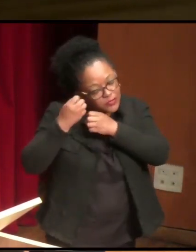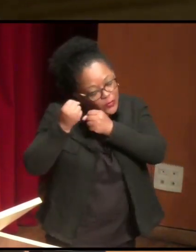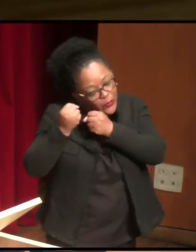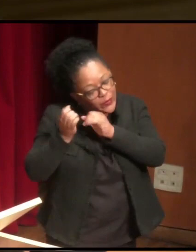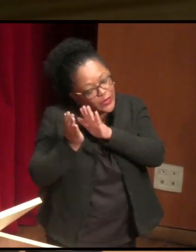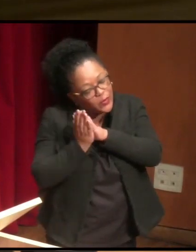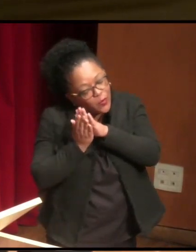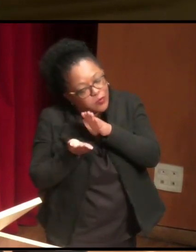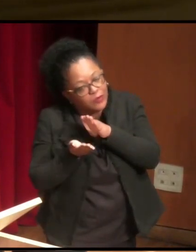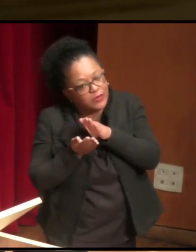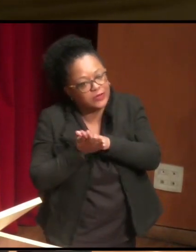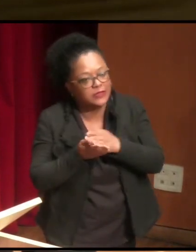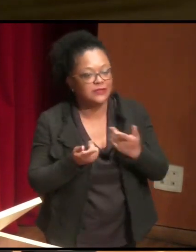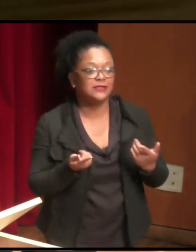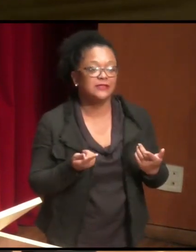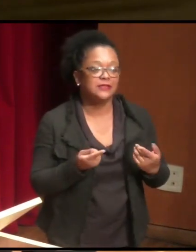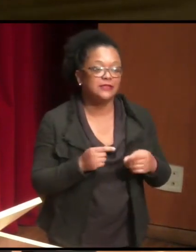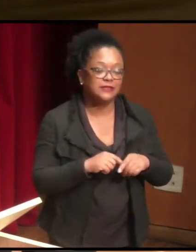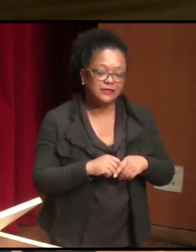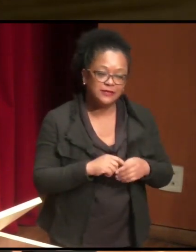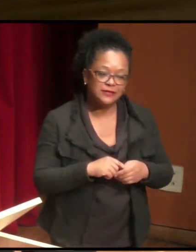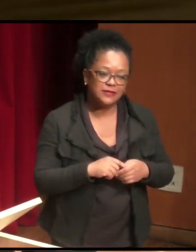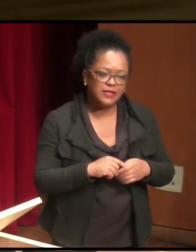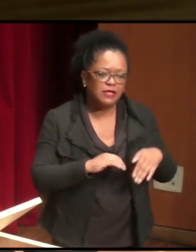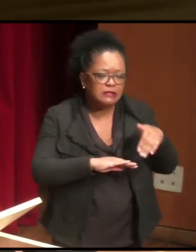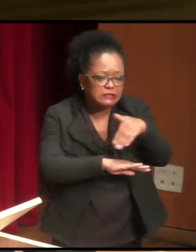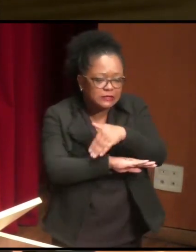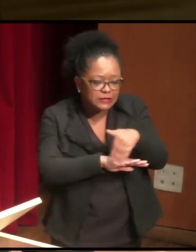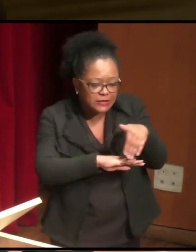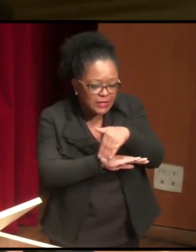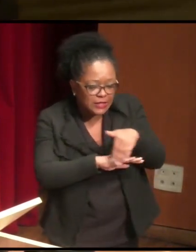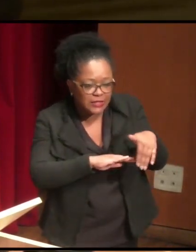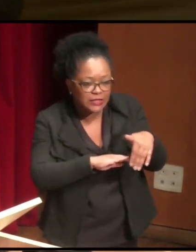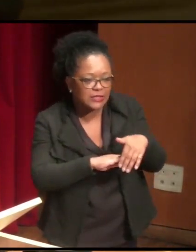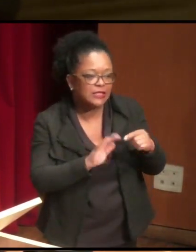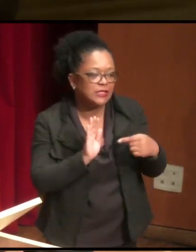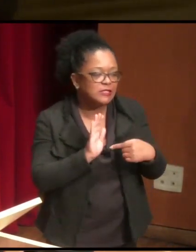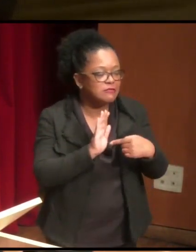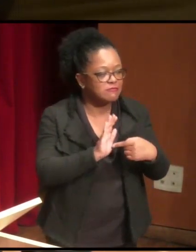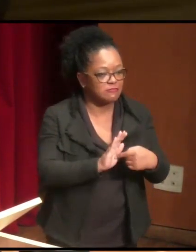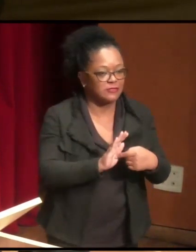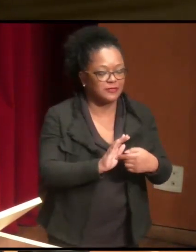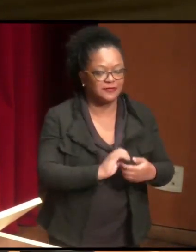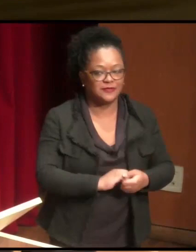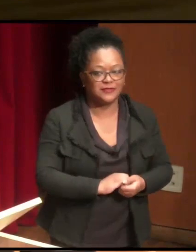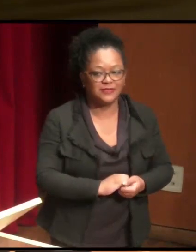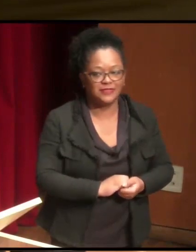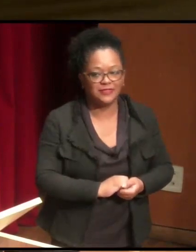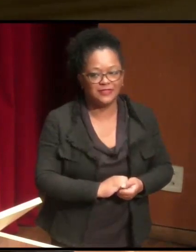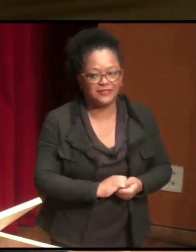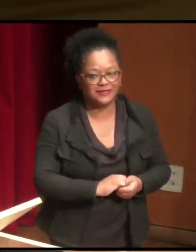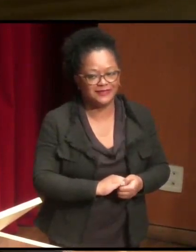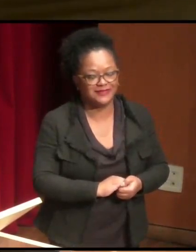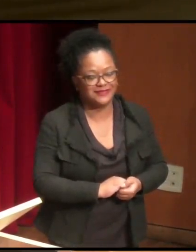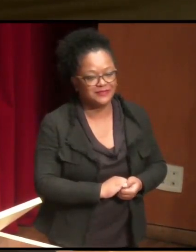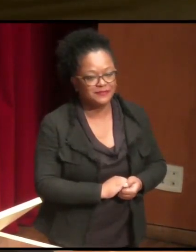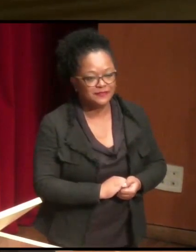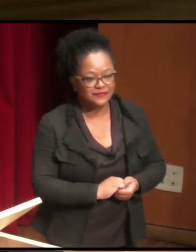Luana, Ana, altera meu endereço, eu não estou recebendo. É algum recado para mim, eu acho. Não é,